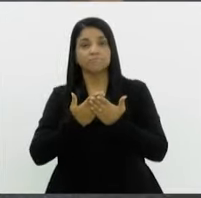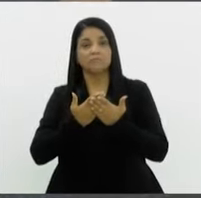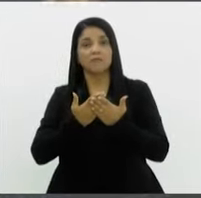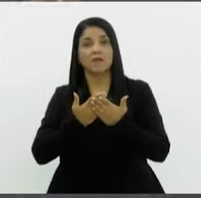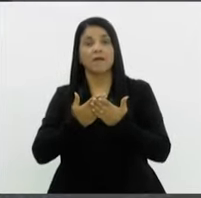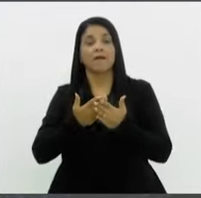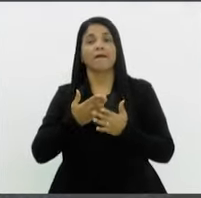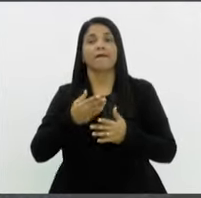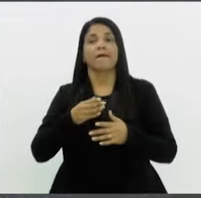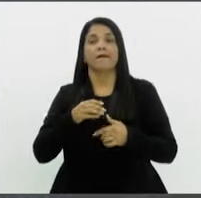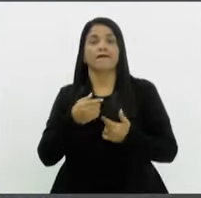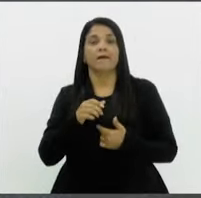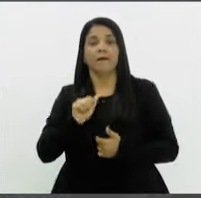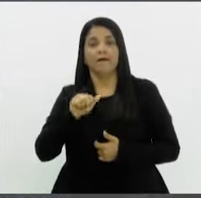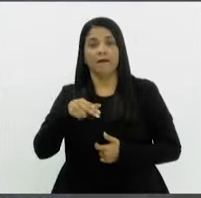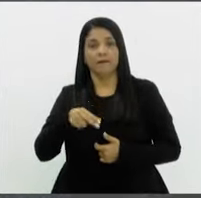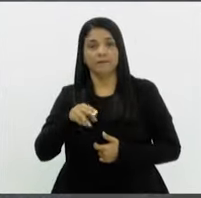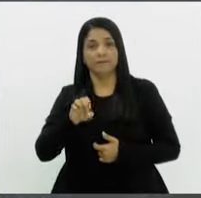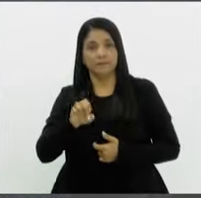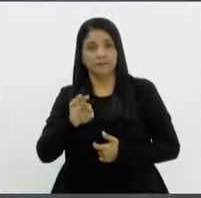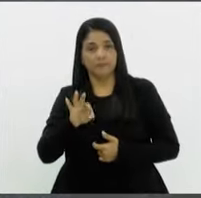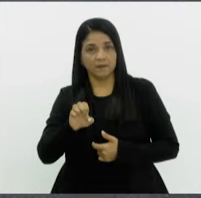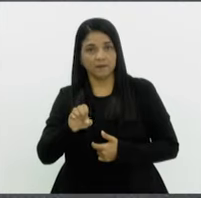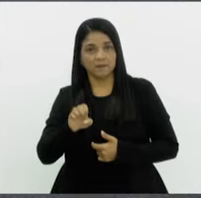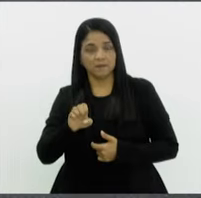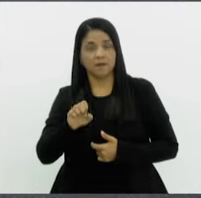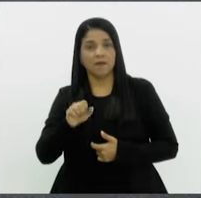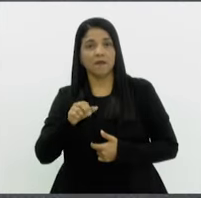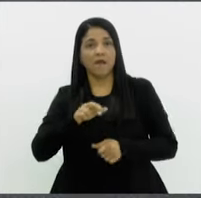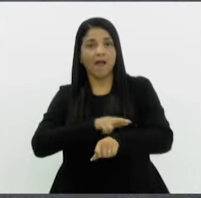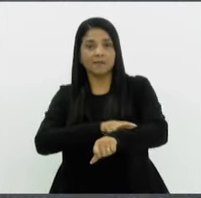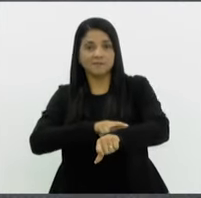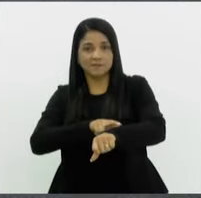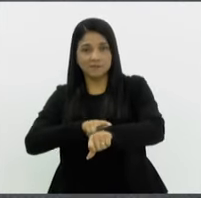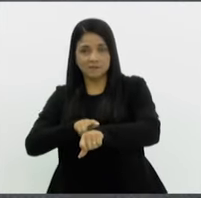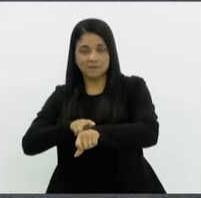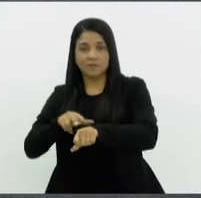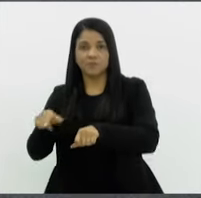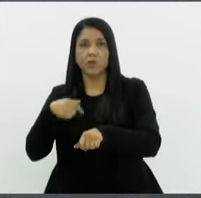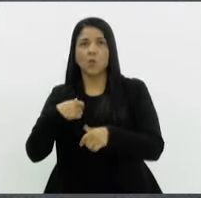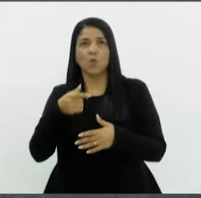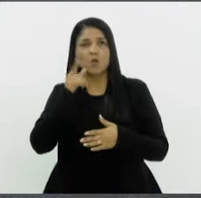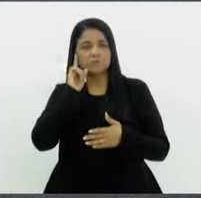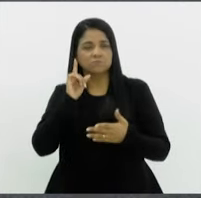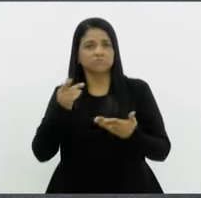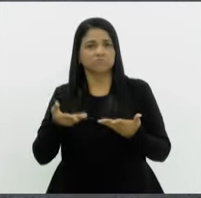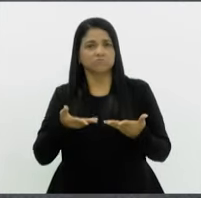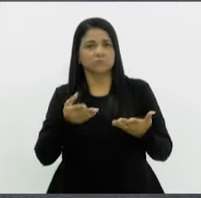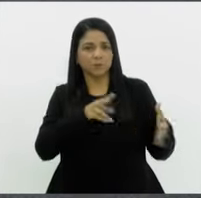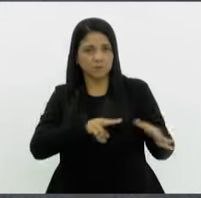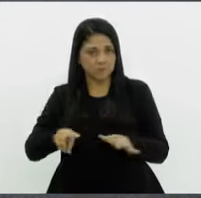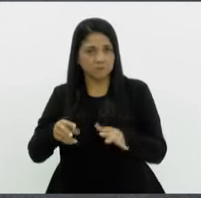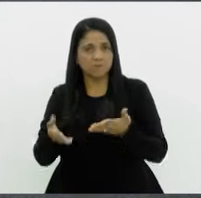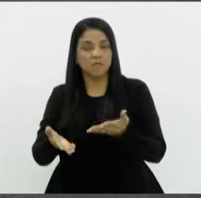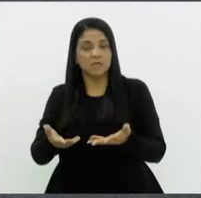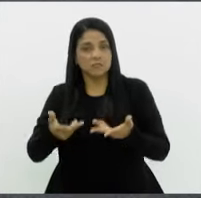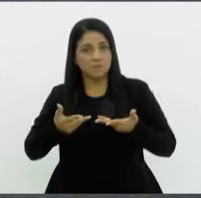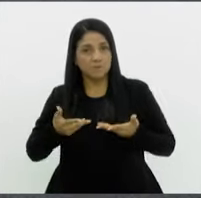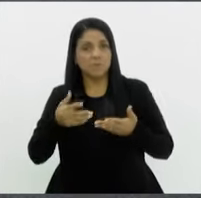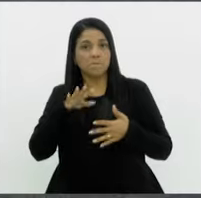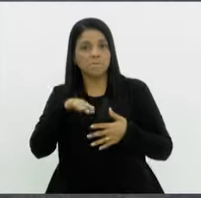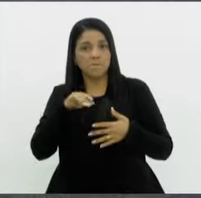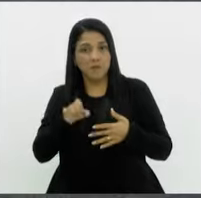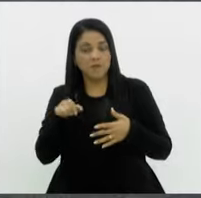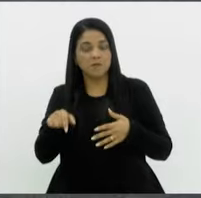semana, eu recebi aqui na Assembleia Legislativa a mãe das crianças que foram vítimas de racismo em